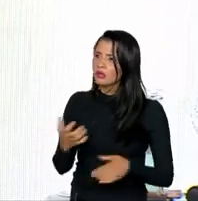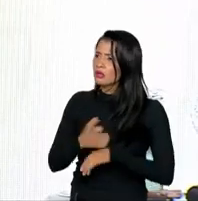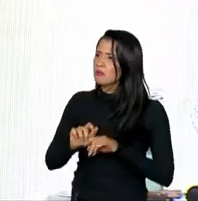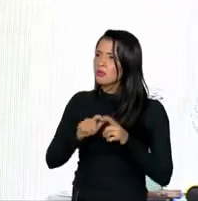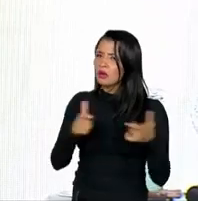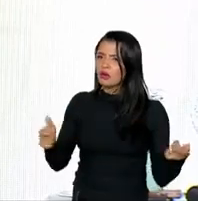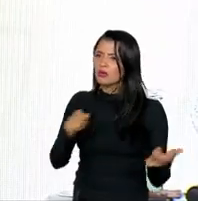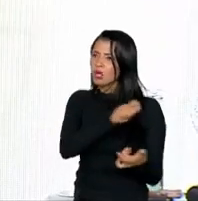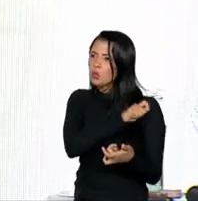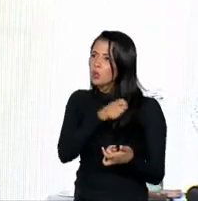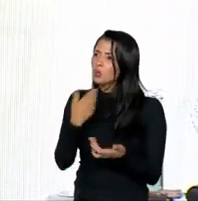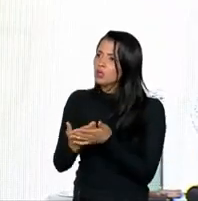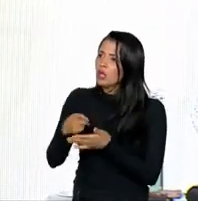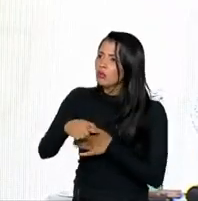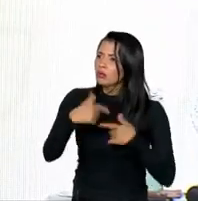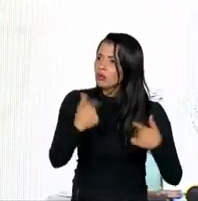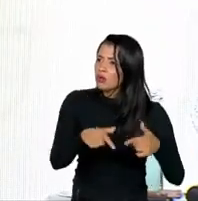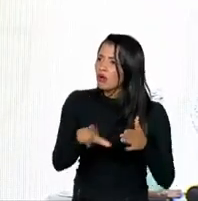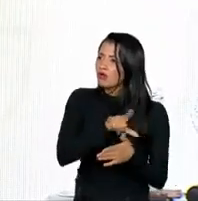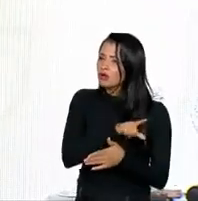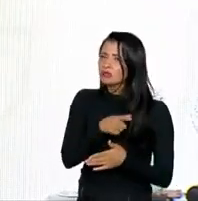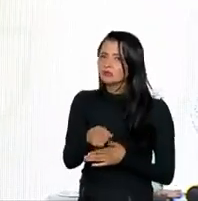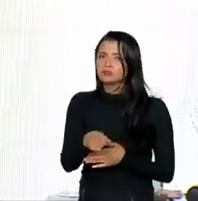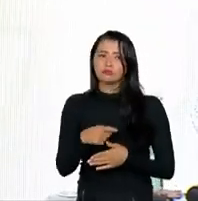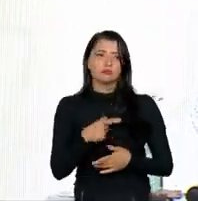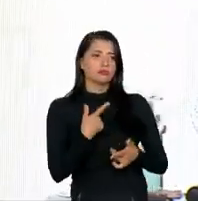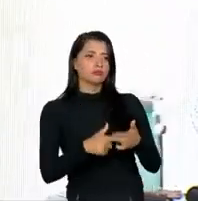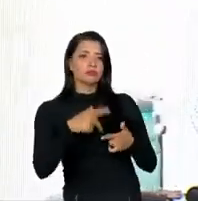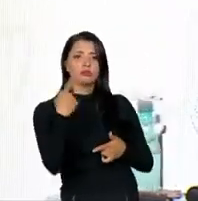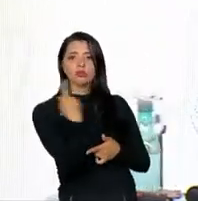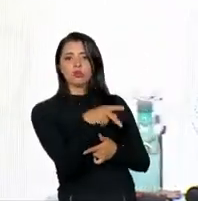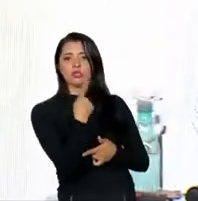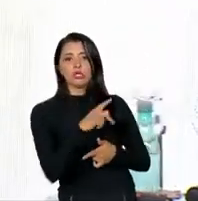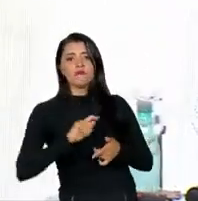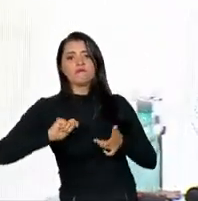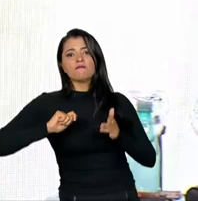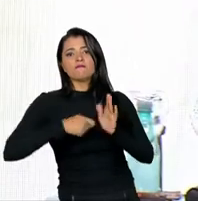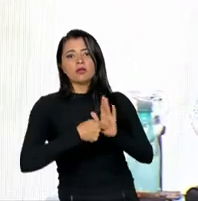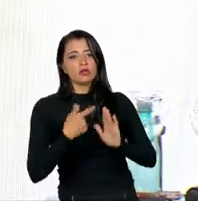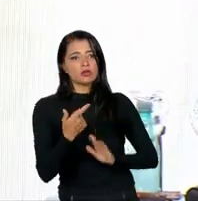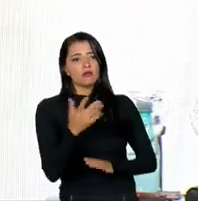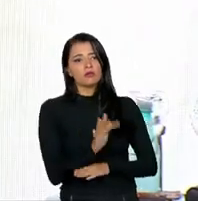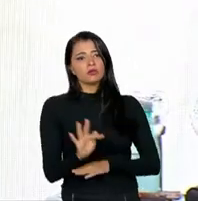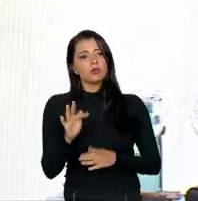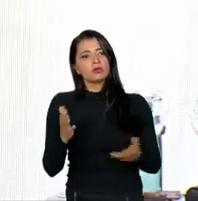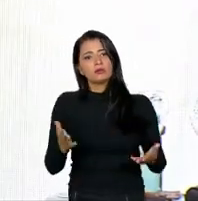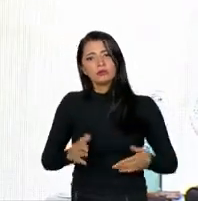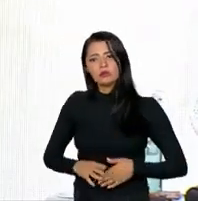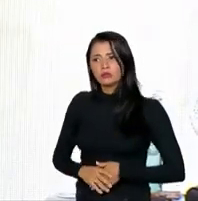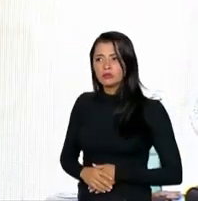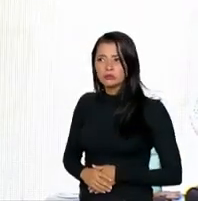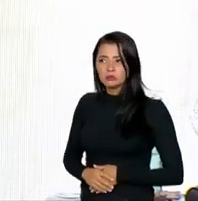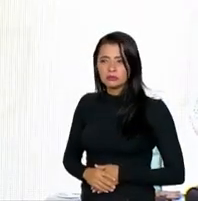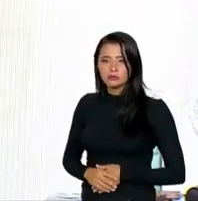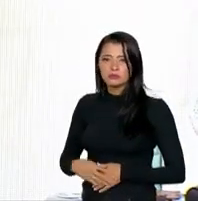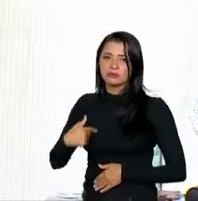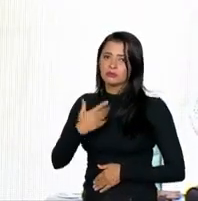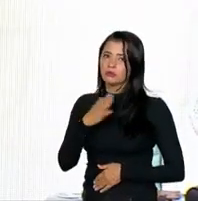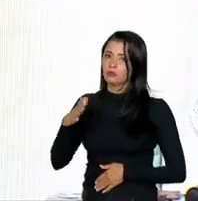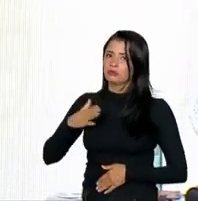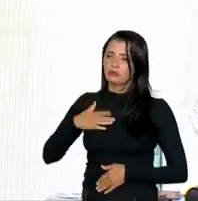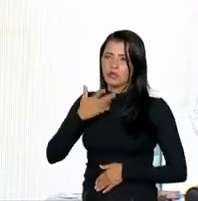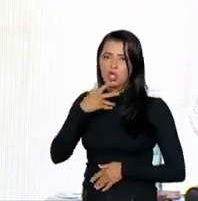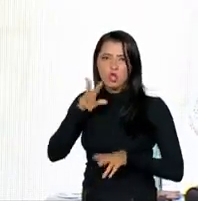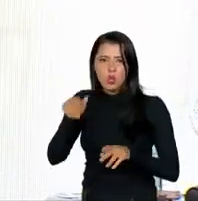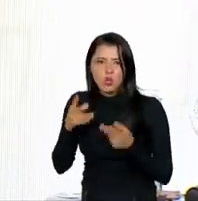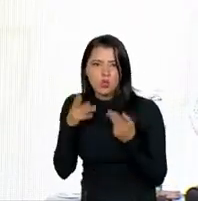parte dos alunos dessa aula trabalham. Ela falou, problema é de vocês, tranca a faculdade. E eu prometi para mim mesma que eu nunca